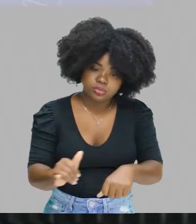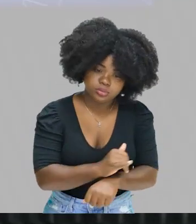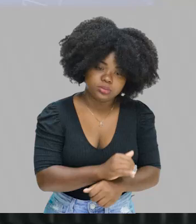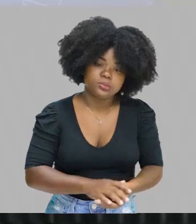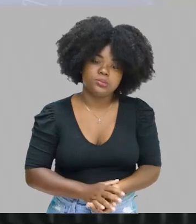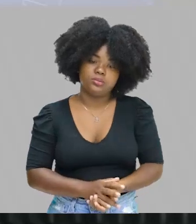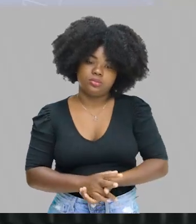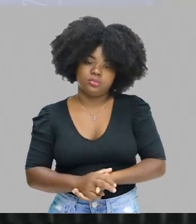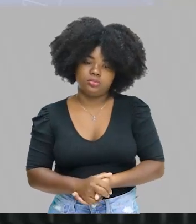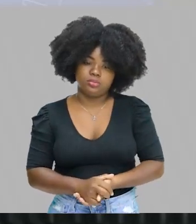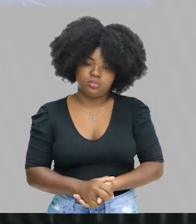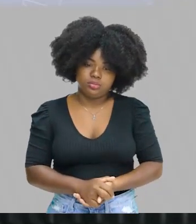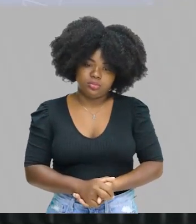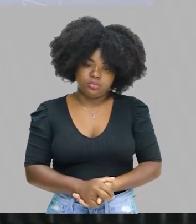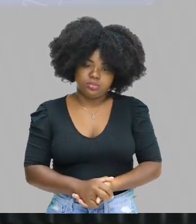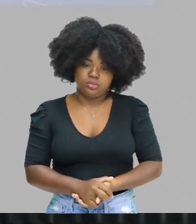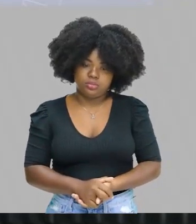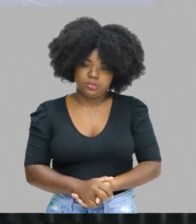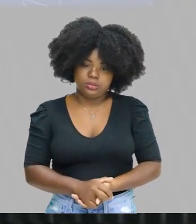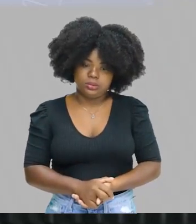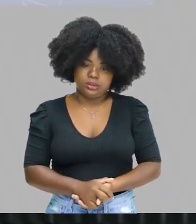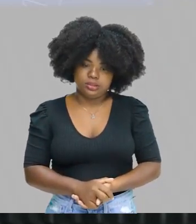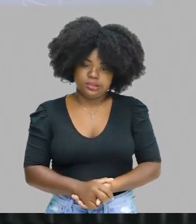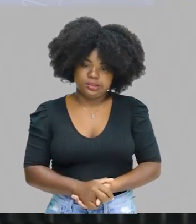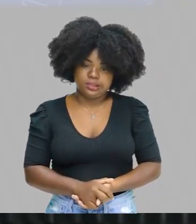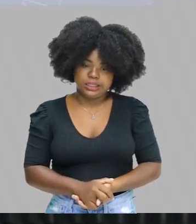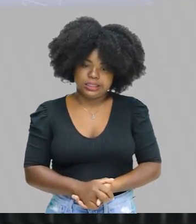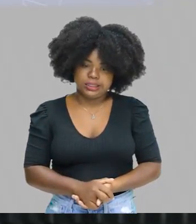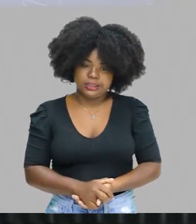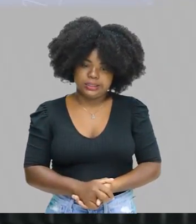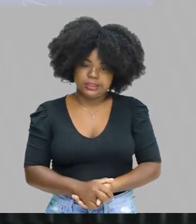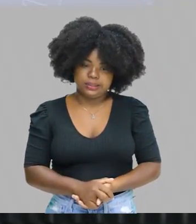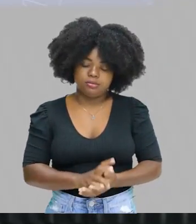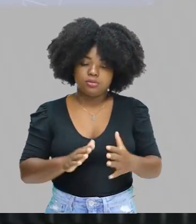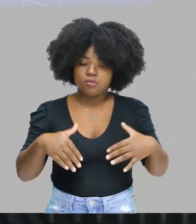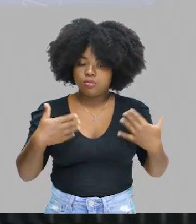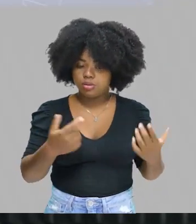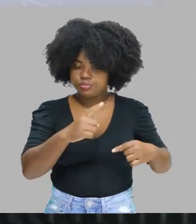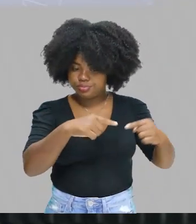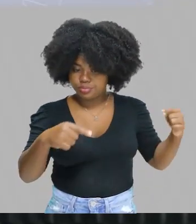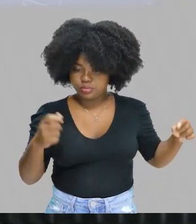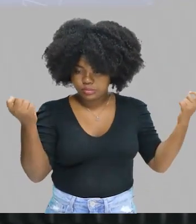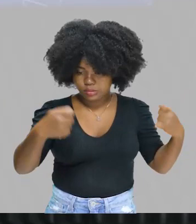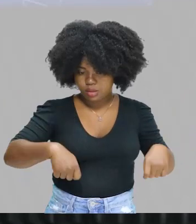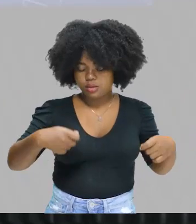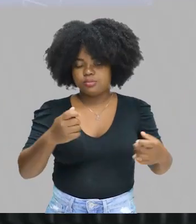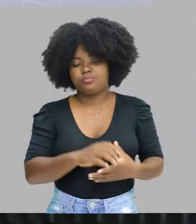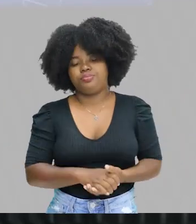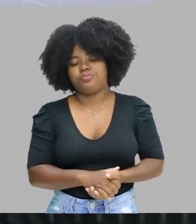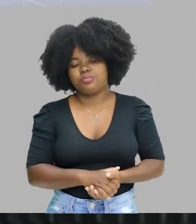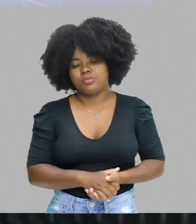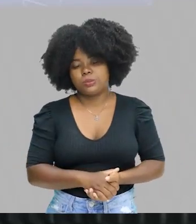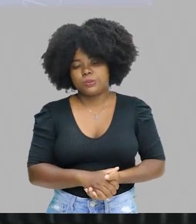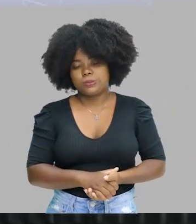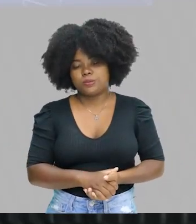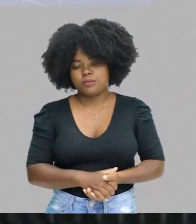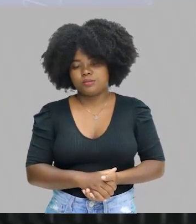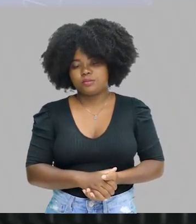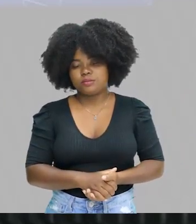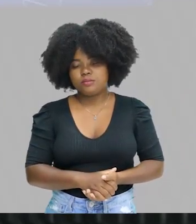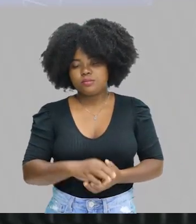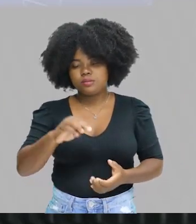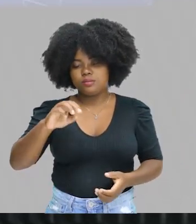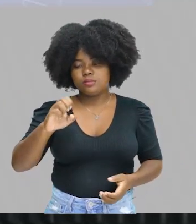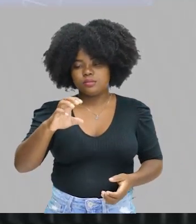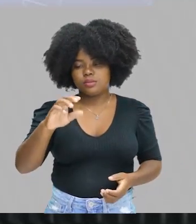modela o objeto, faz o molde dela, que é o caso da fundição, que eu vou falar mais à frente. Quais os materiais podem ser feitos a modelagem? Além desse, papel